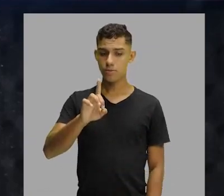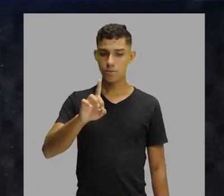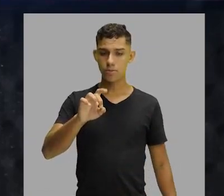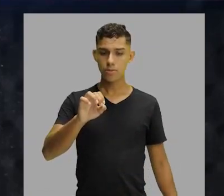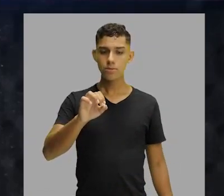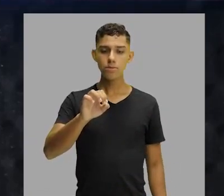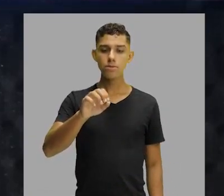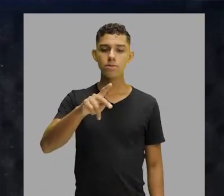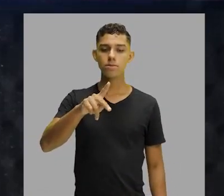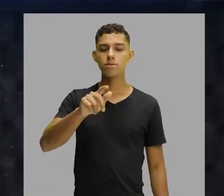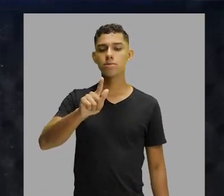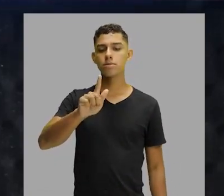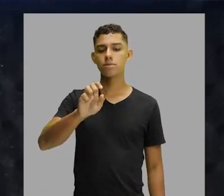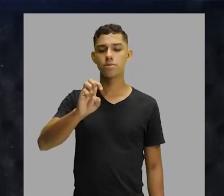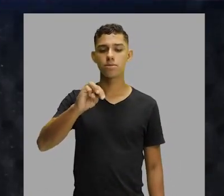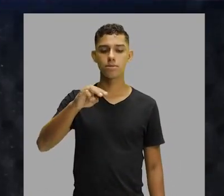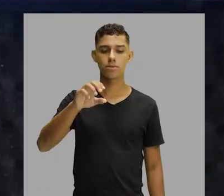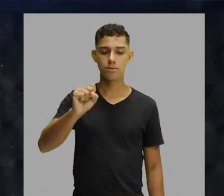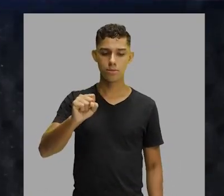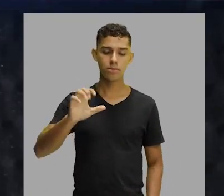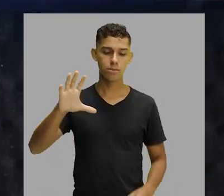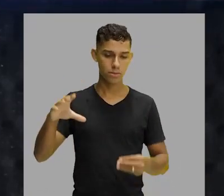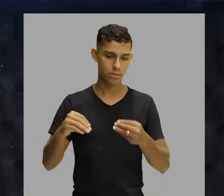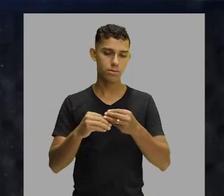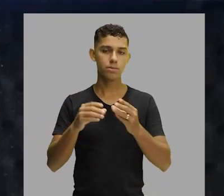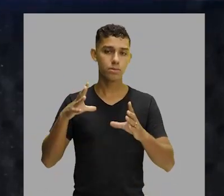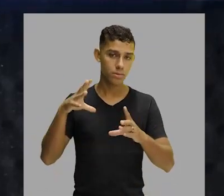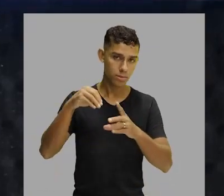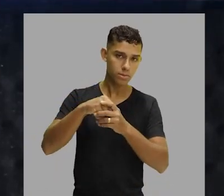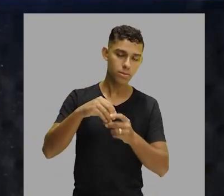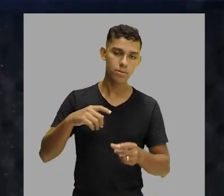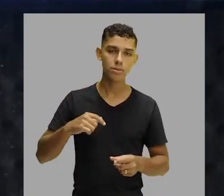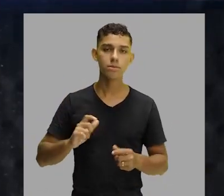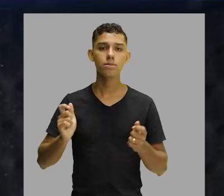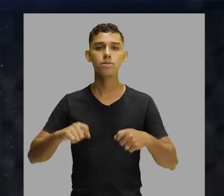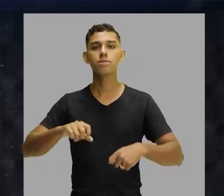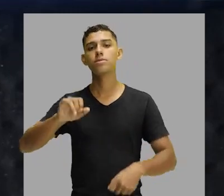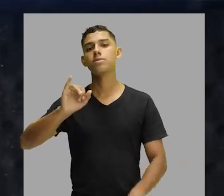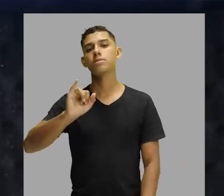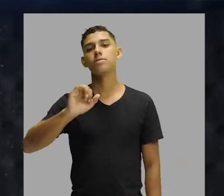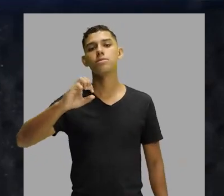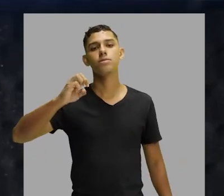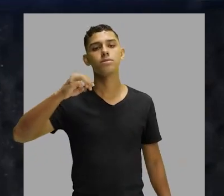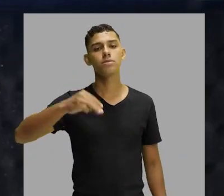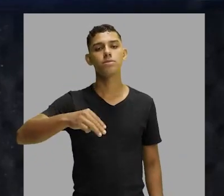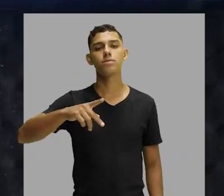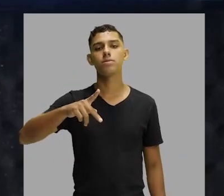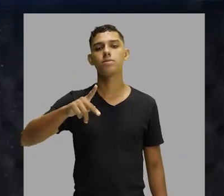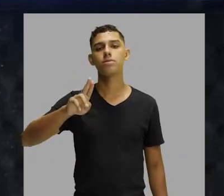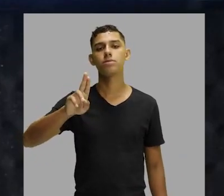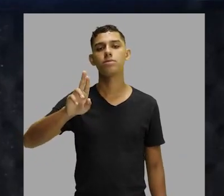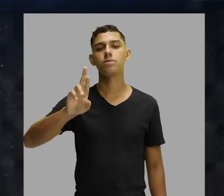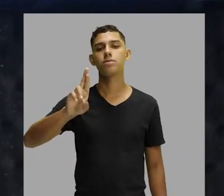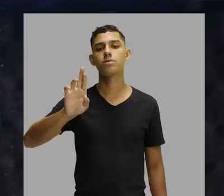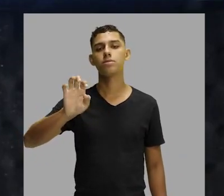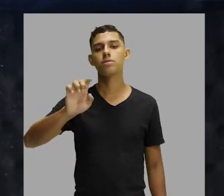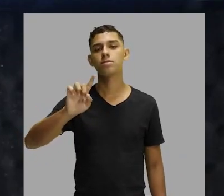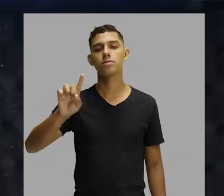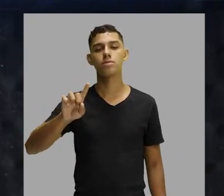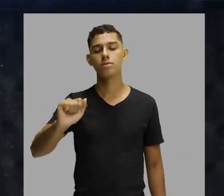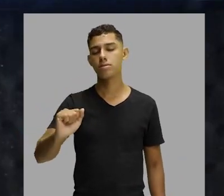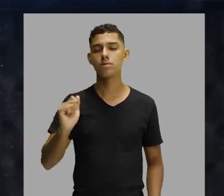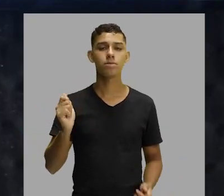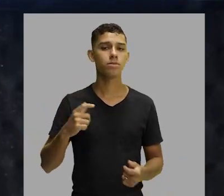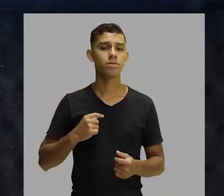ali nesse cristal uma impureza. Só que eu vou colocar uma impureza agora não com menos de 4, certo?